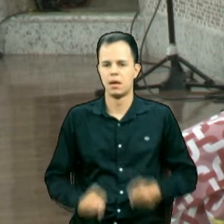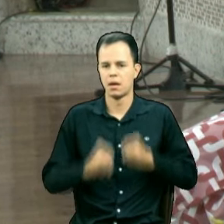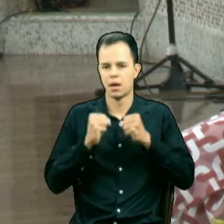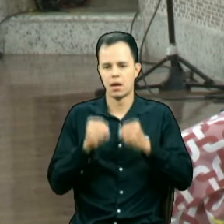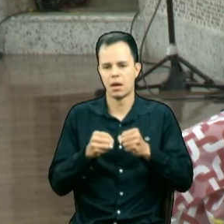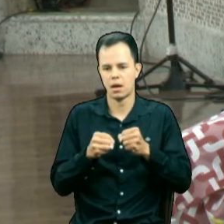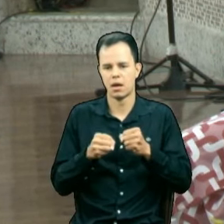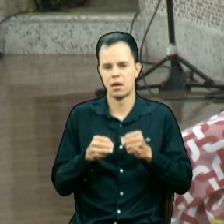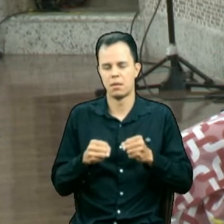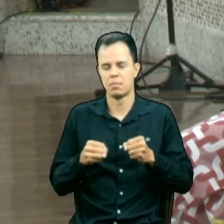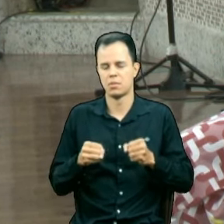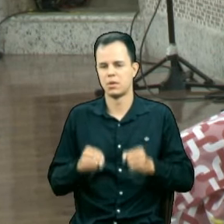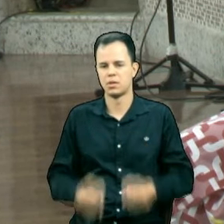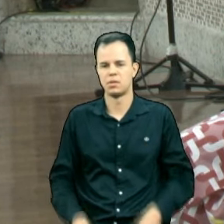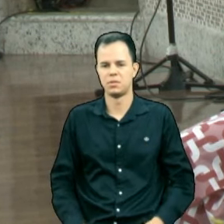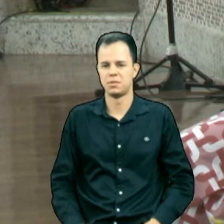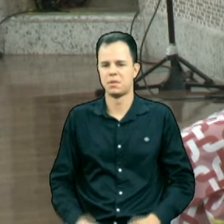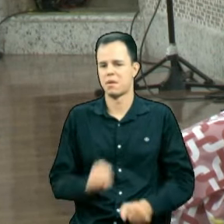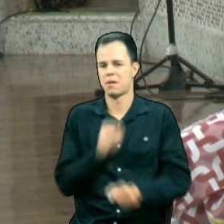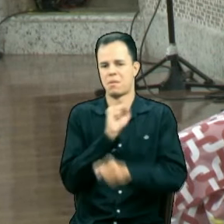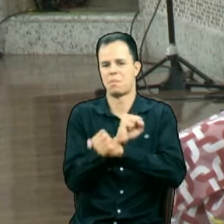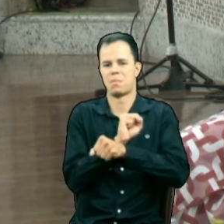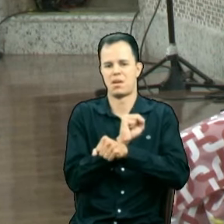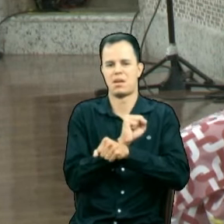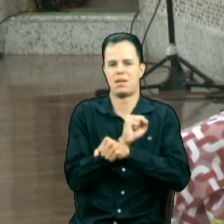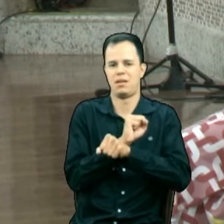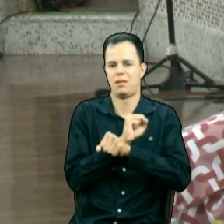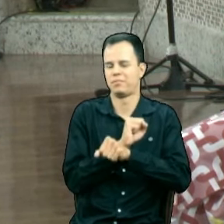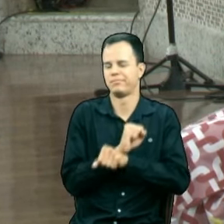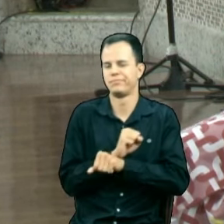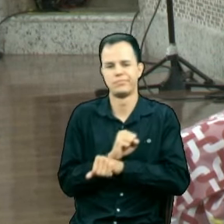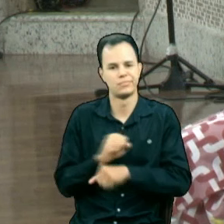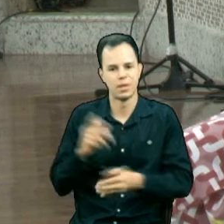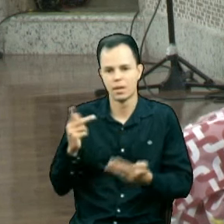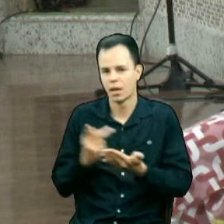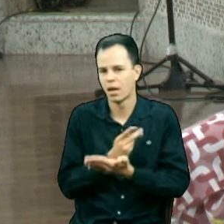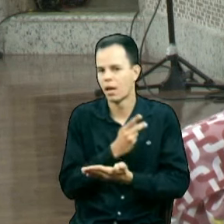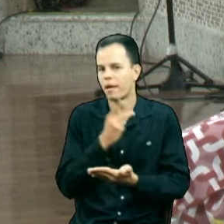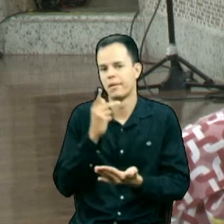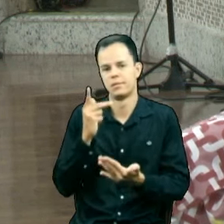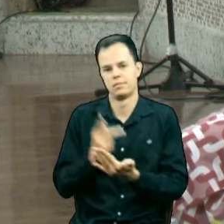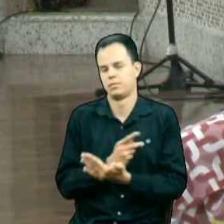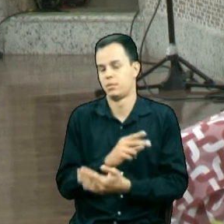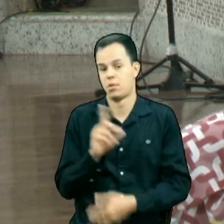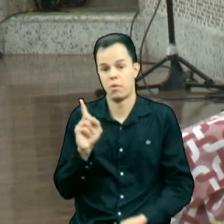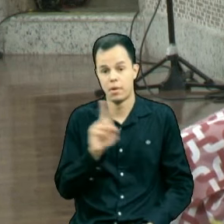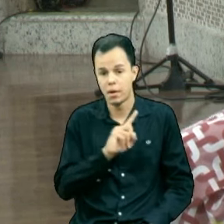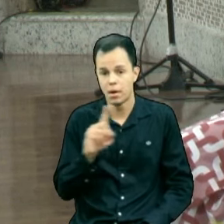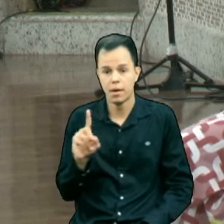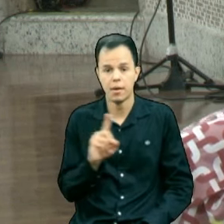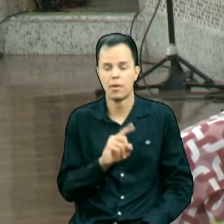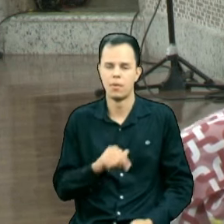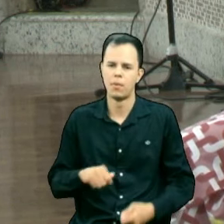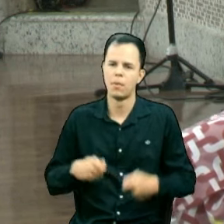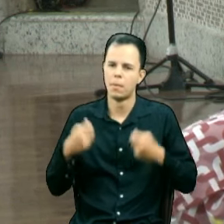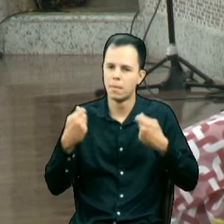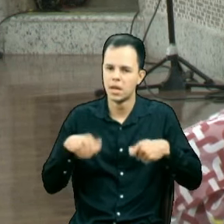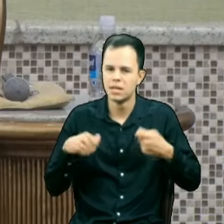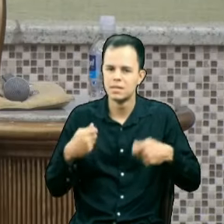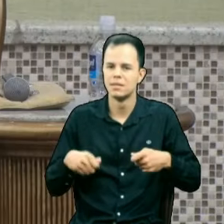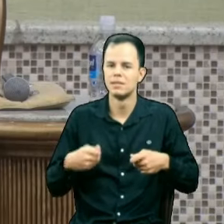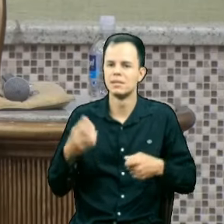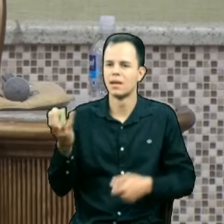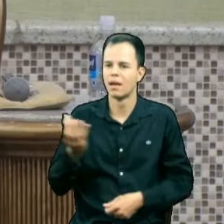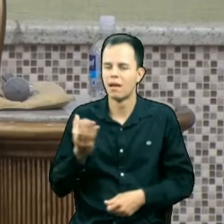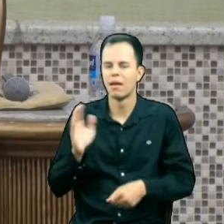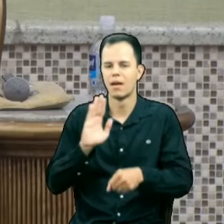conformismo conosco não tá bom mas eu quero mais tô cheio mas quero mais tem o poder mas quero